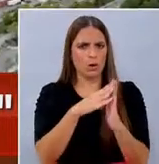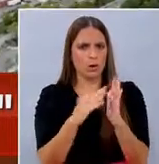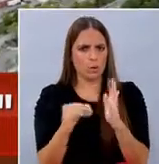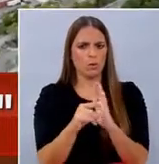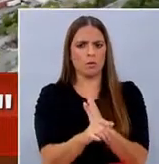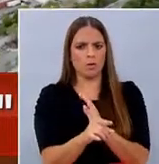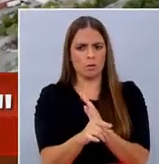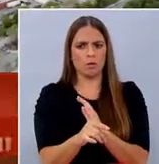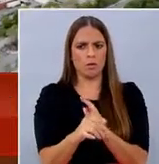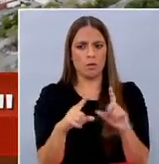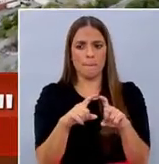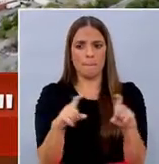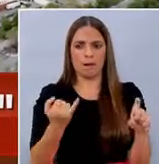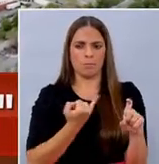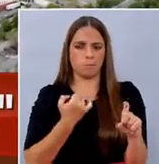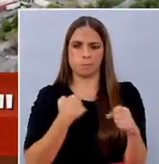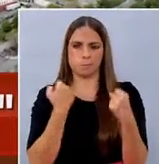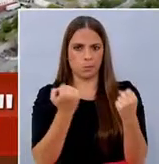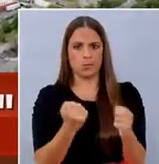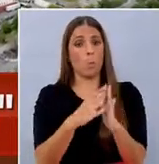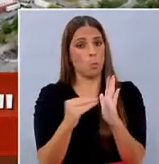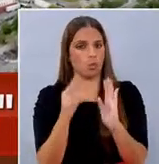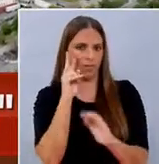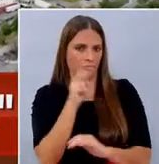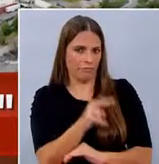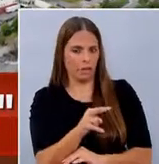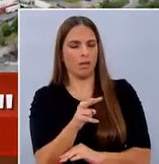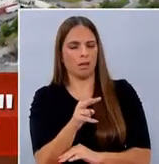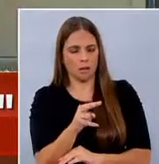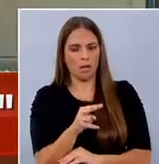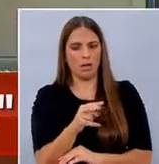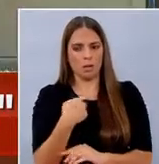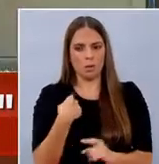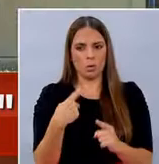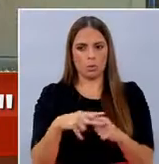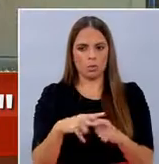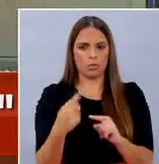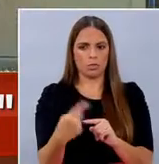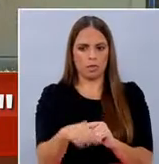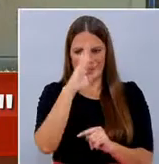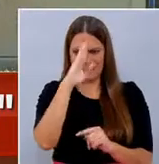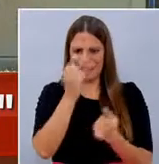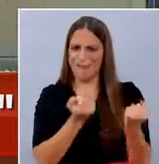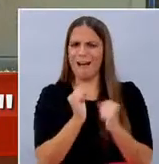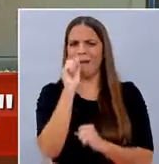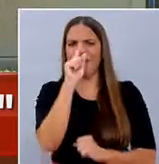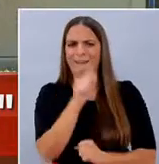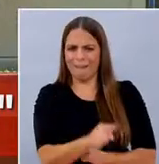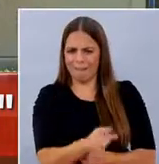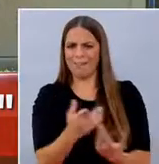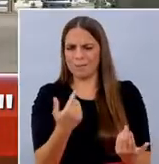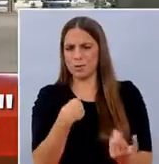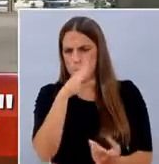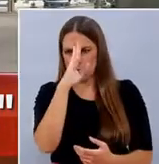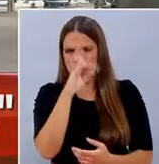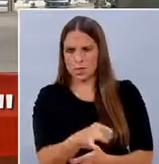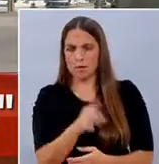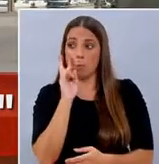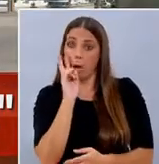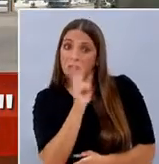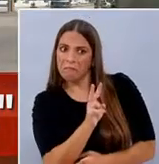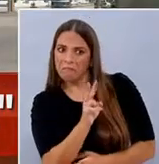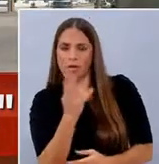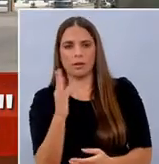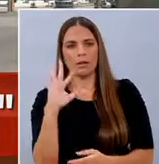não tirei matrícula que não consegui ver, mas o modelo, tenho uma oficina, sei bem que é um carro, não é? É um modelo. E espreito,